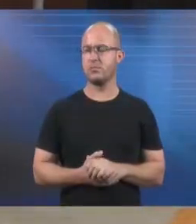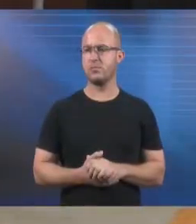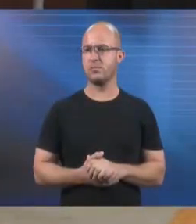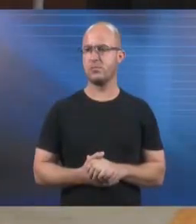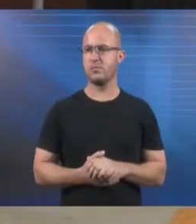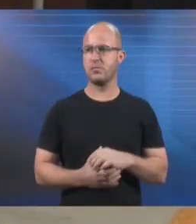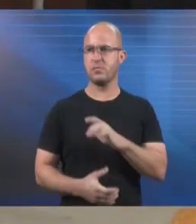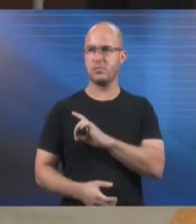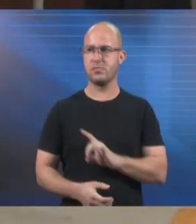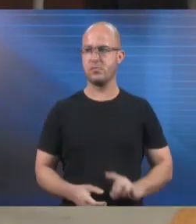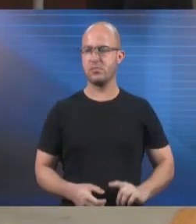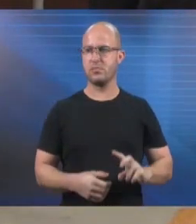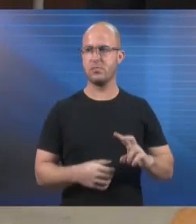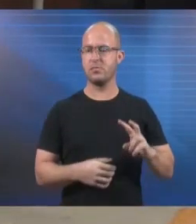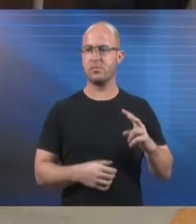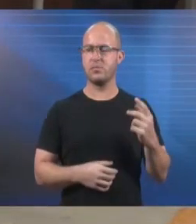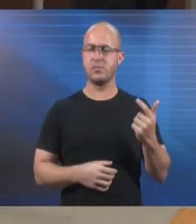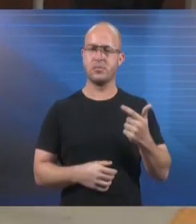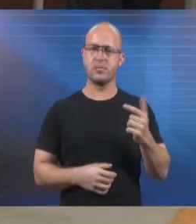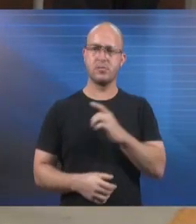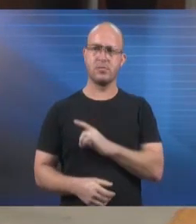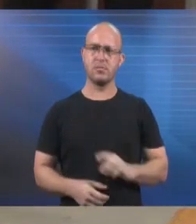em seguida o deputado Gustavo